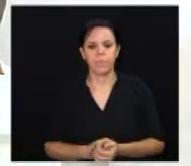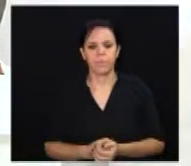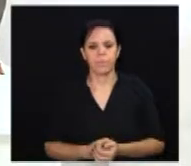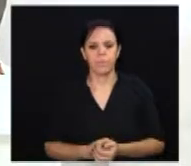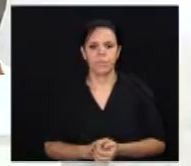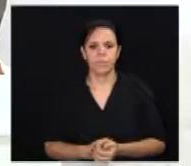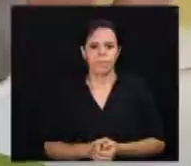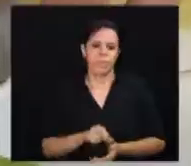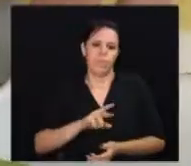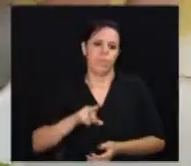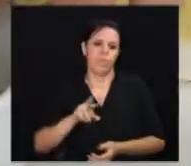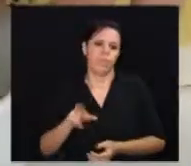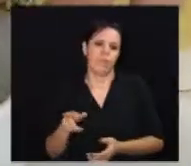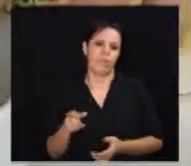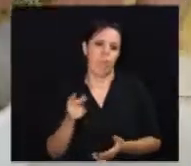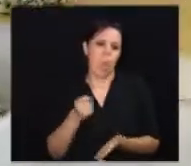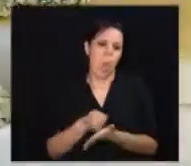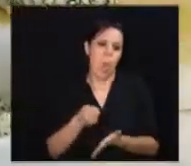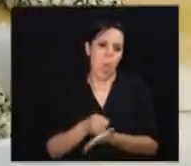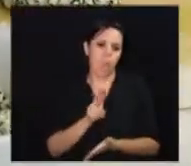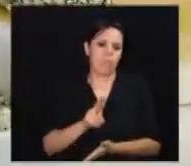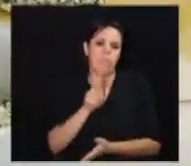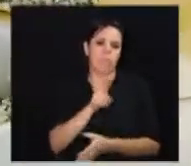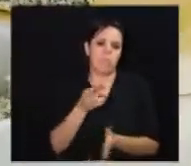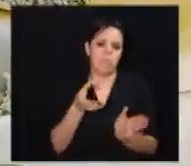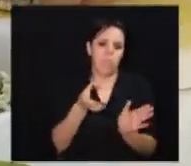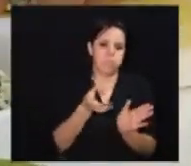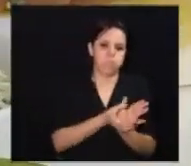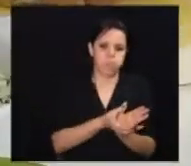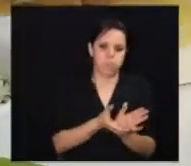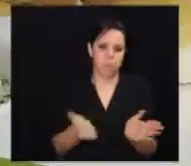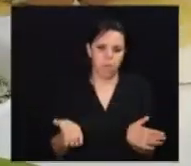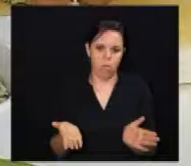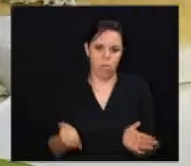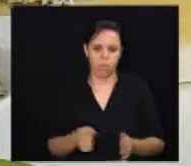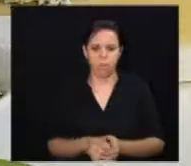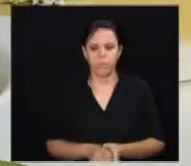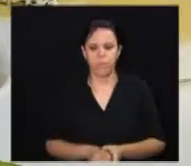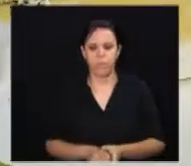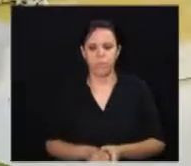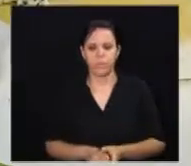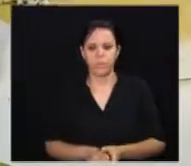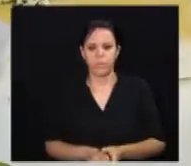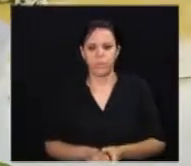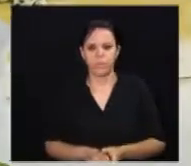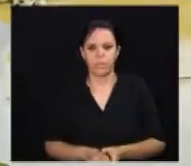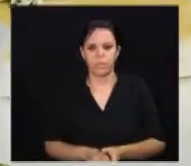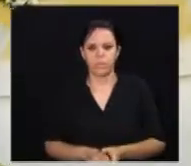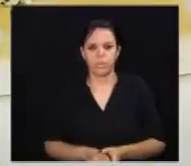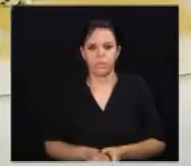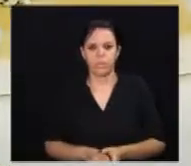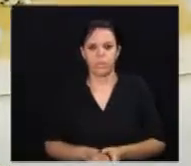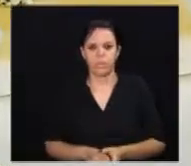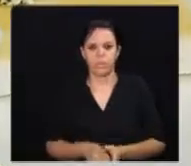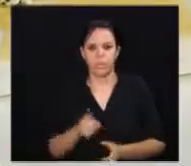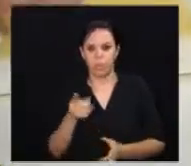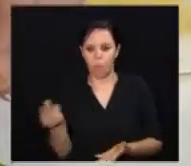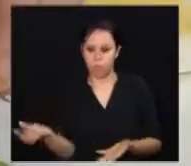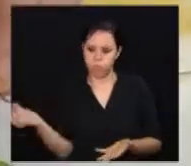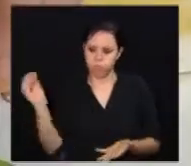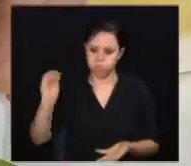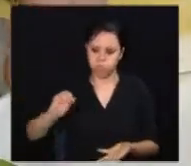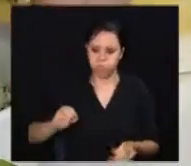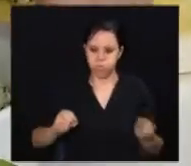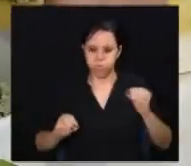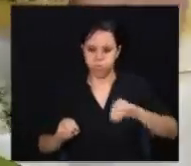é uma ferramenta necessária. Ela ajuda, mas ela não é estritamente necessária para esse prato. Então aqui a gente vai colocar